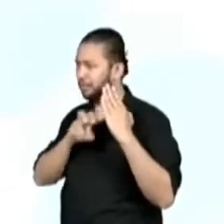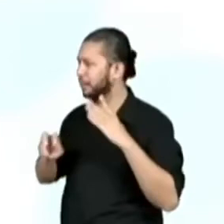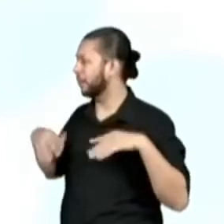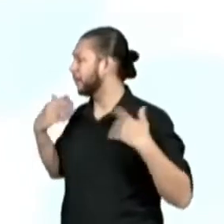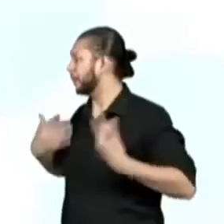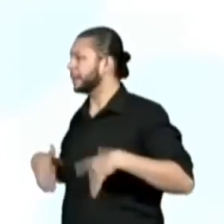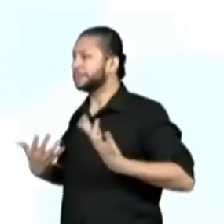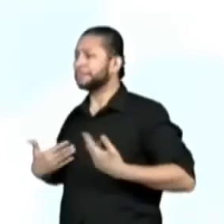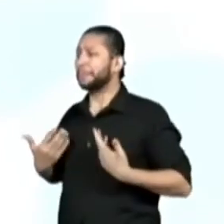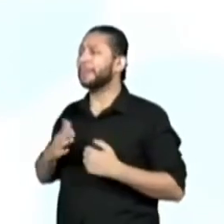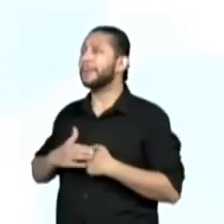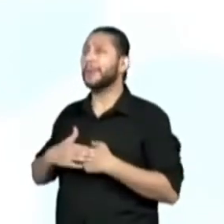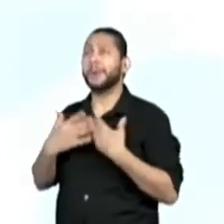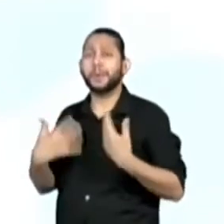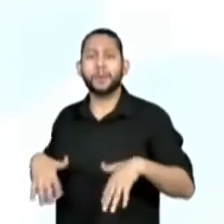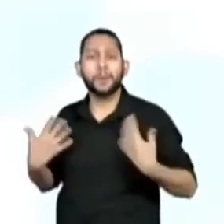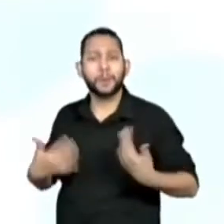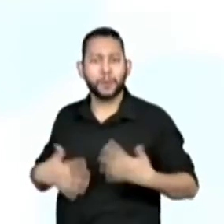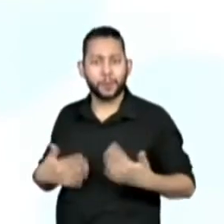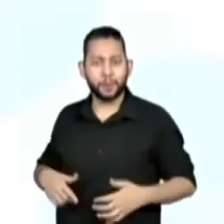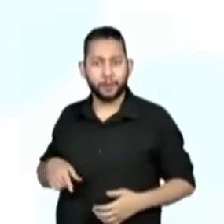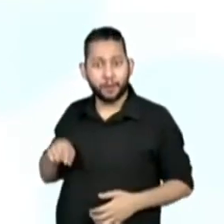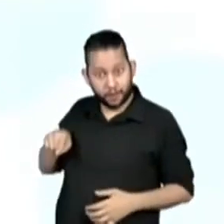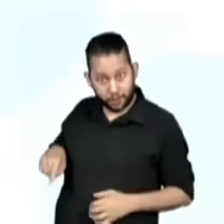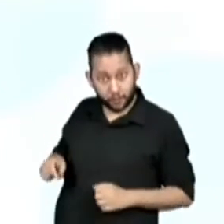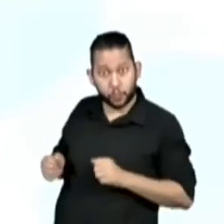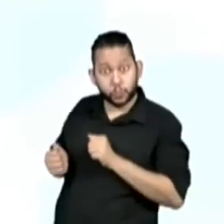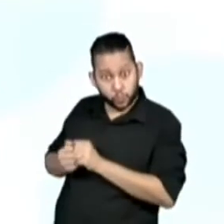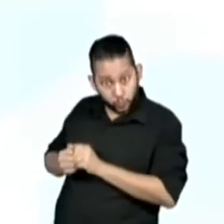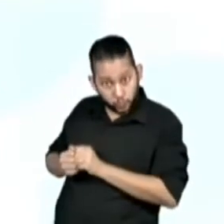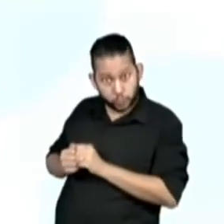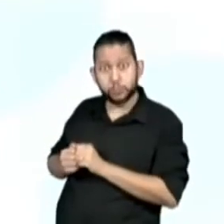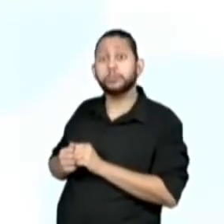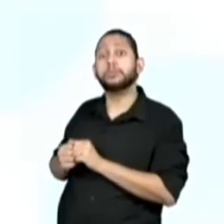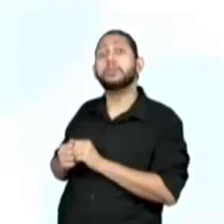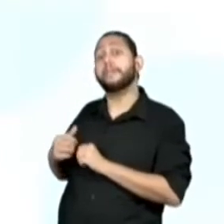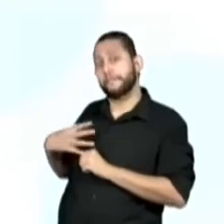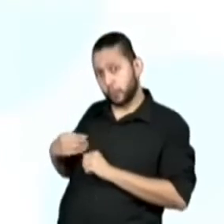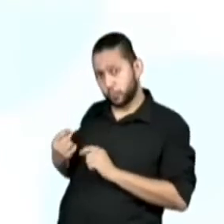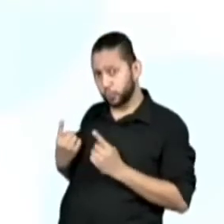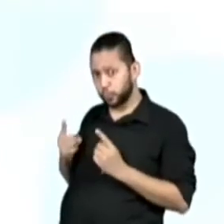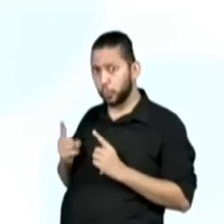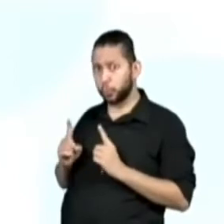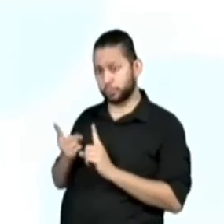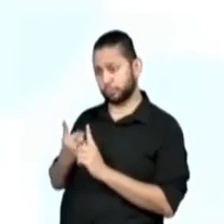saber o que fazer. O cabritinho menor saiu-lhe atrás.